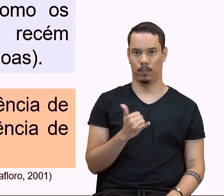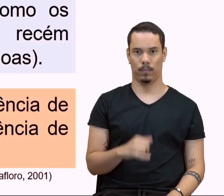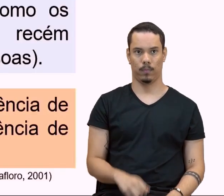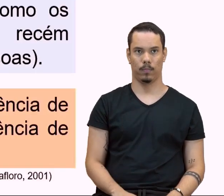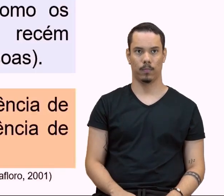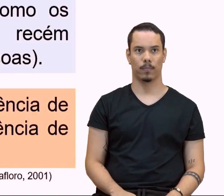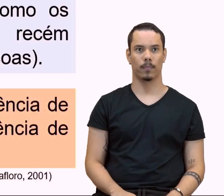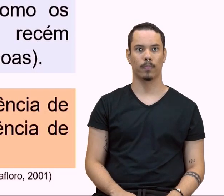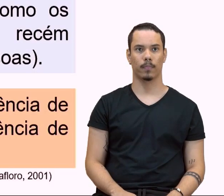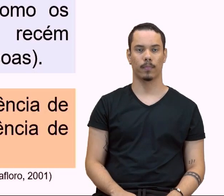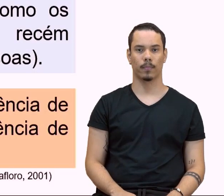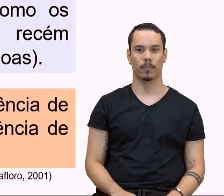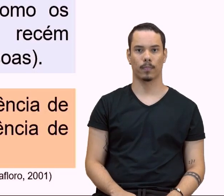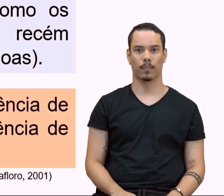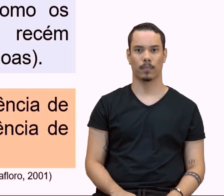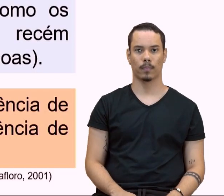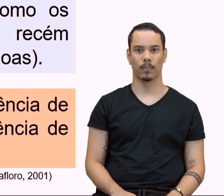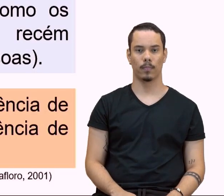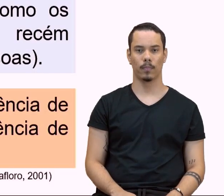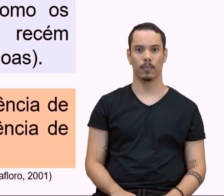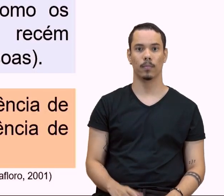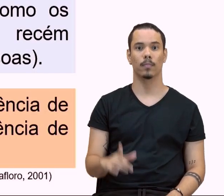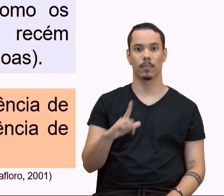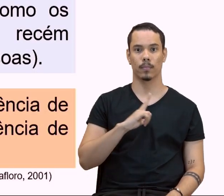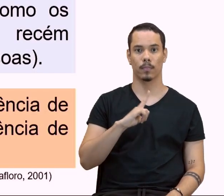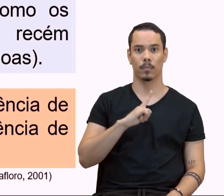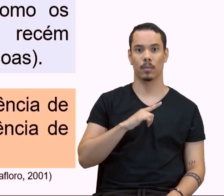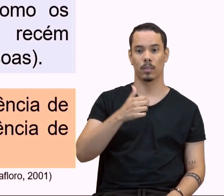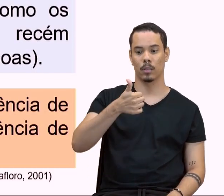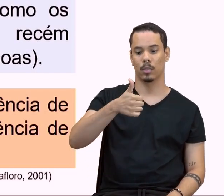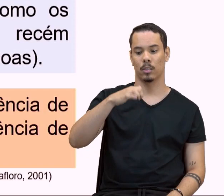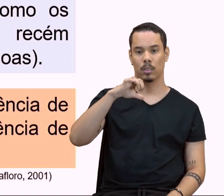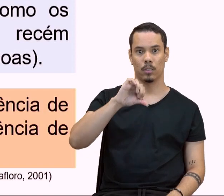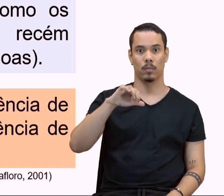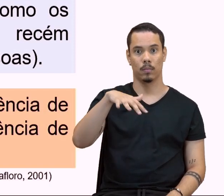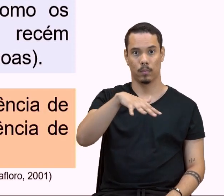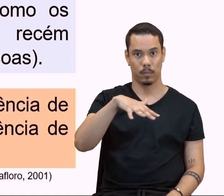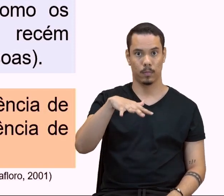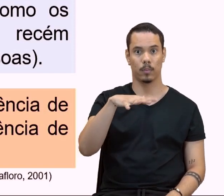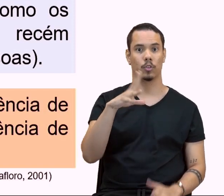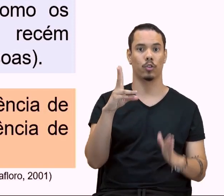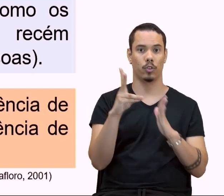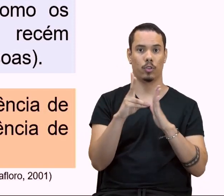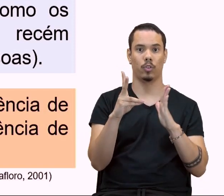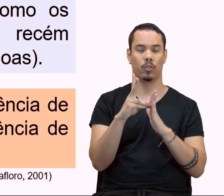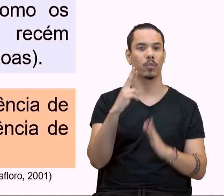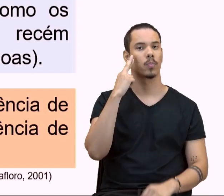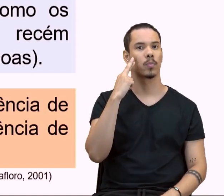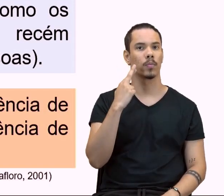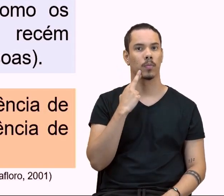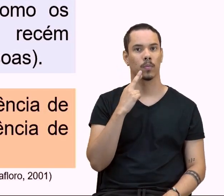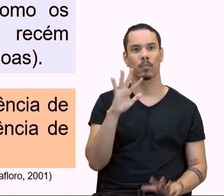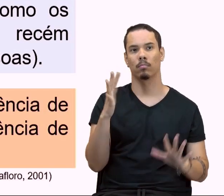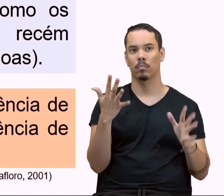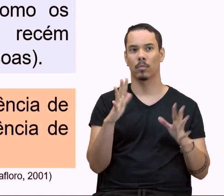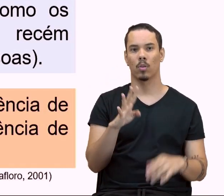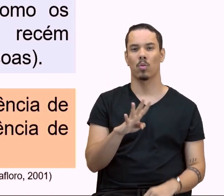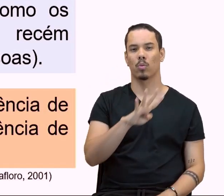Continuando. Bem, são 19 as áreas indígenas de Rondônia, de um total de